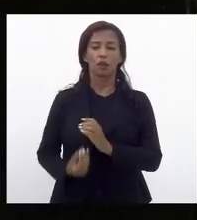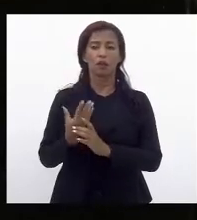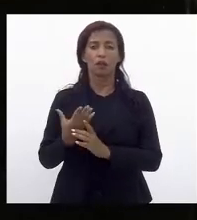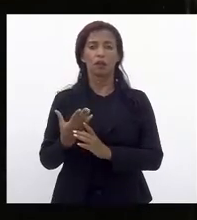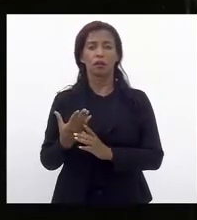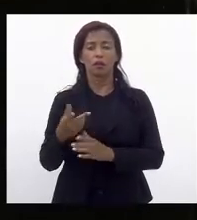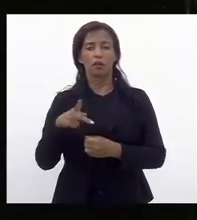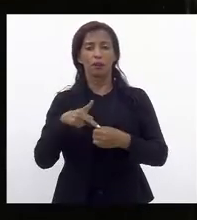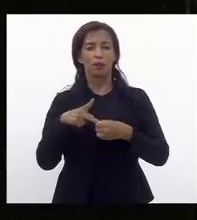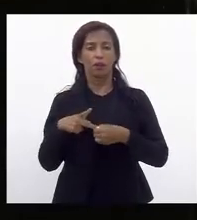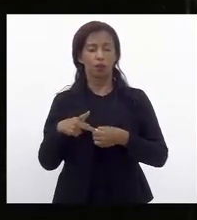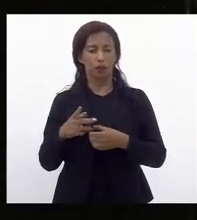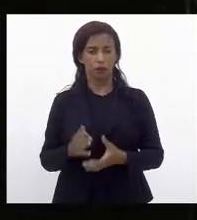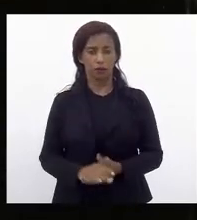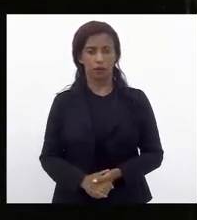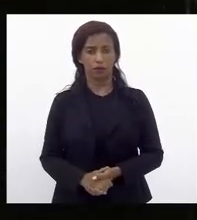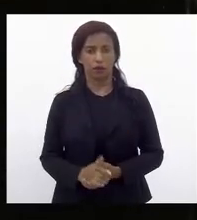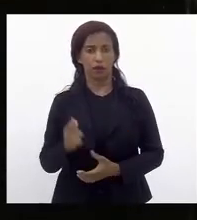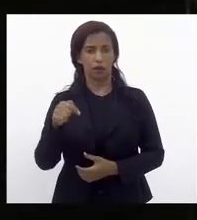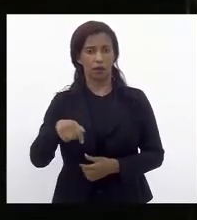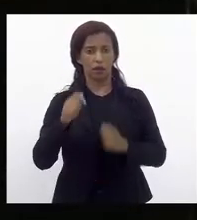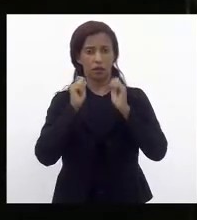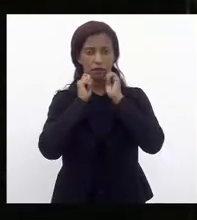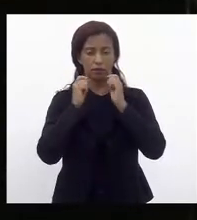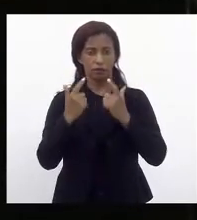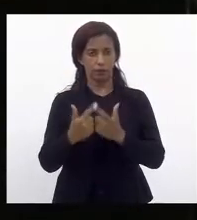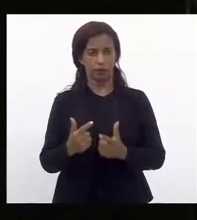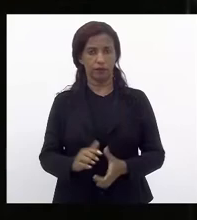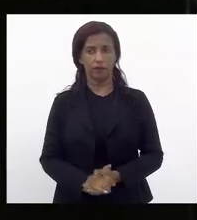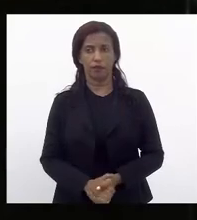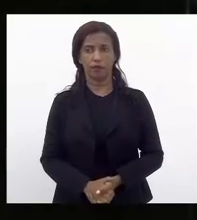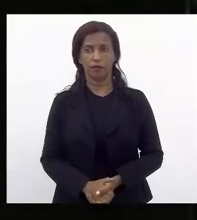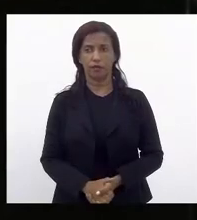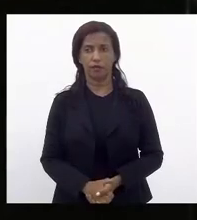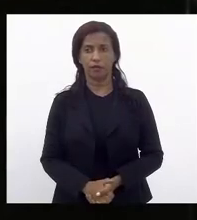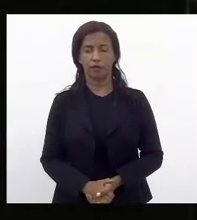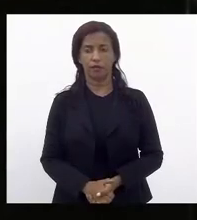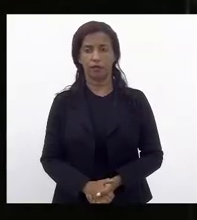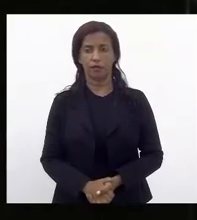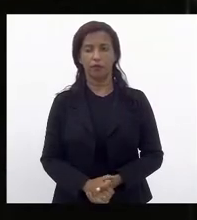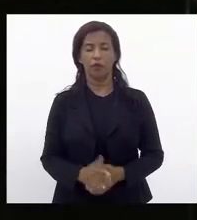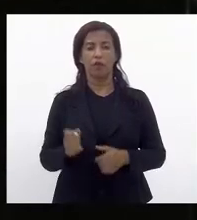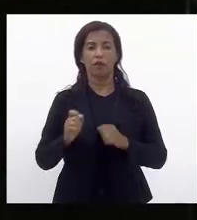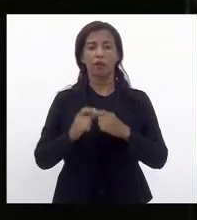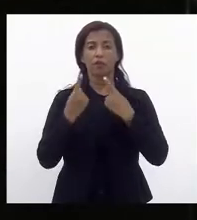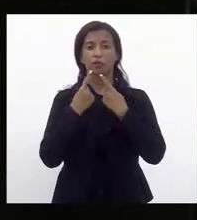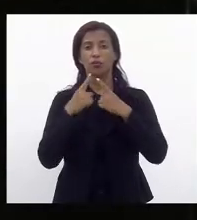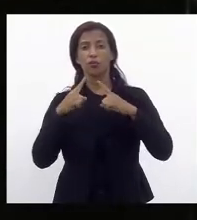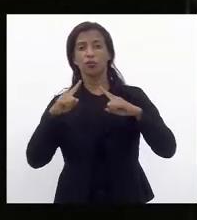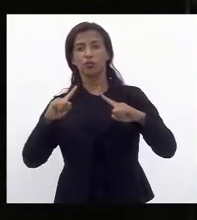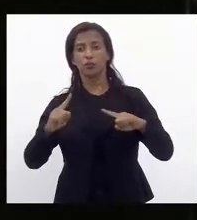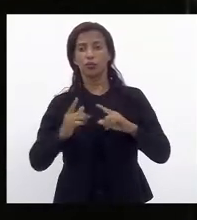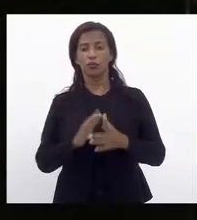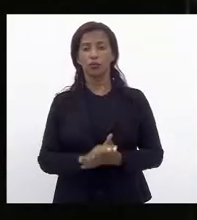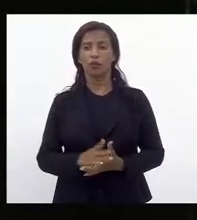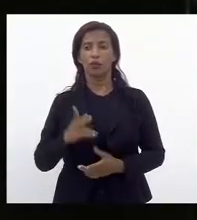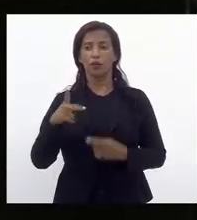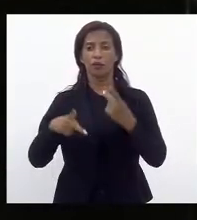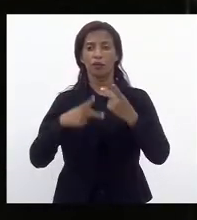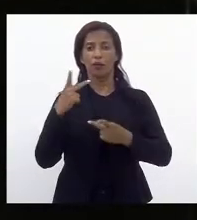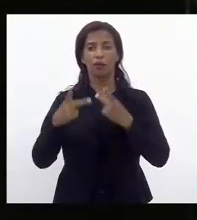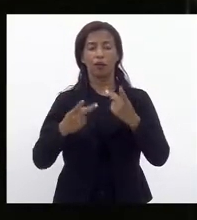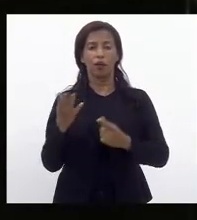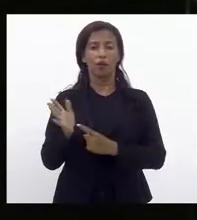dessa procuradoria aqui dentro dessa casa façam discursos dizendo que